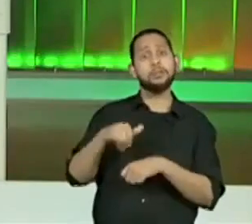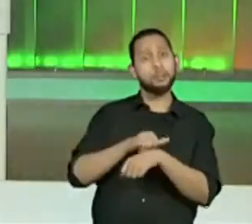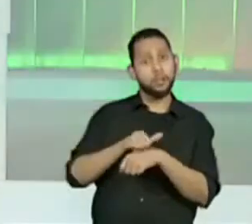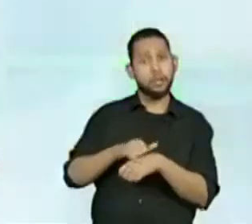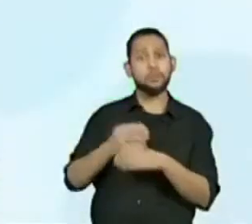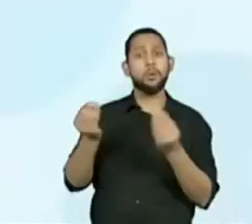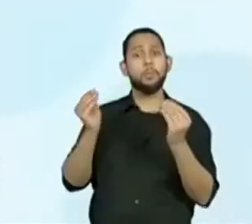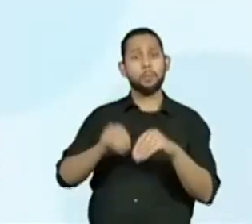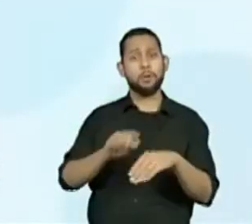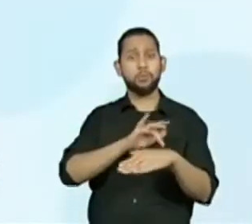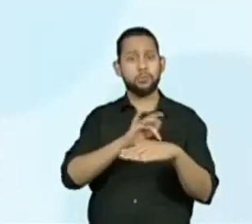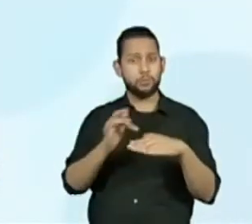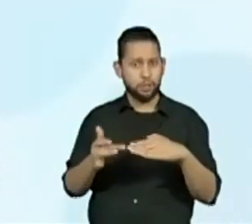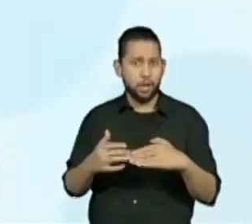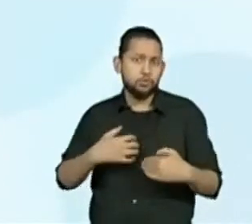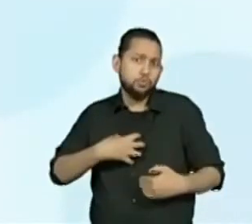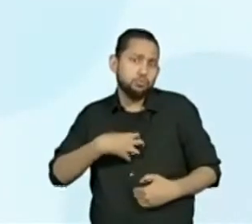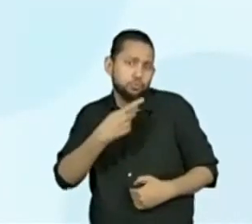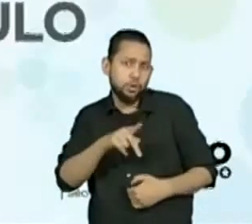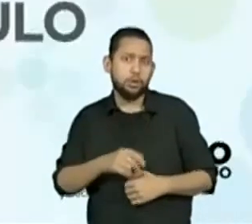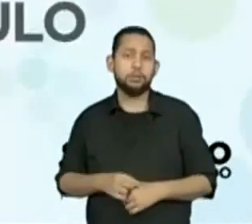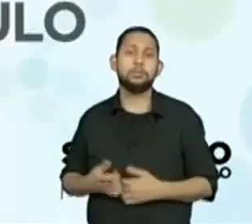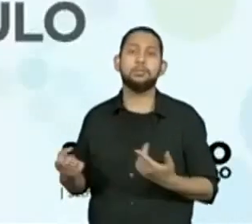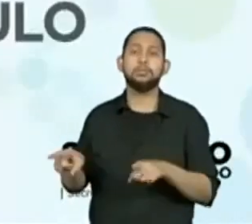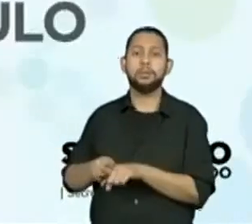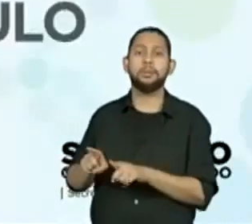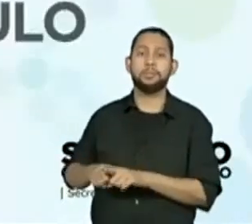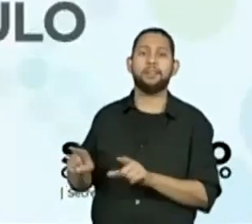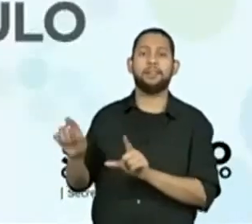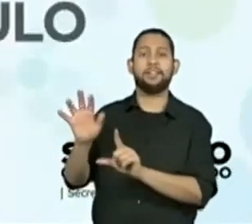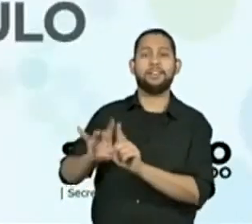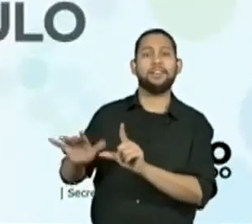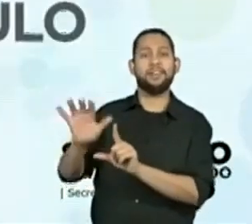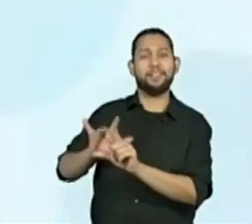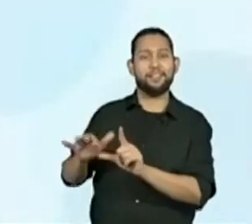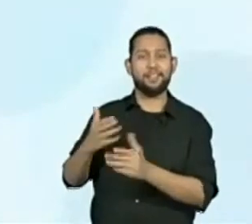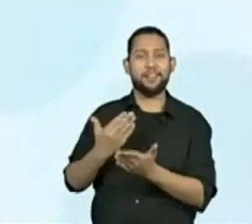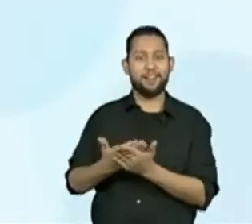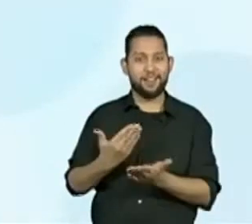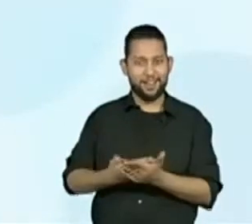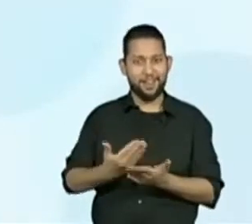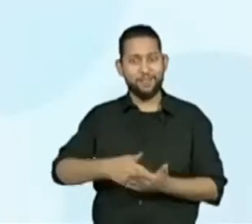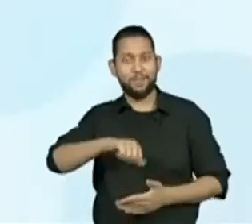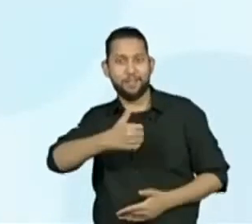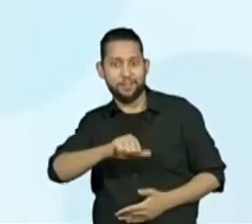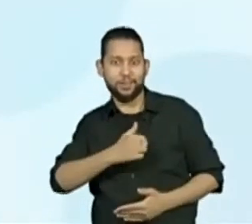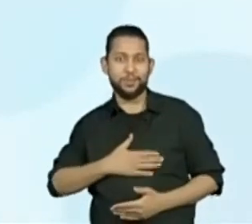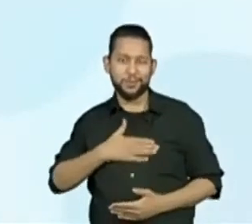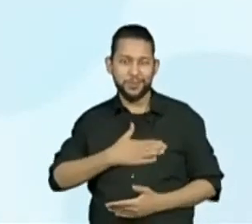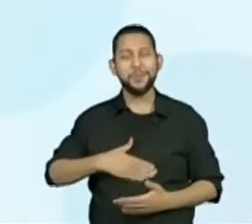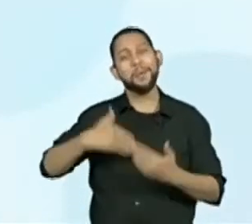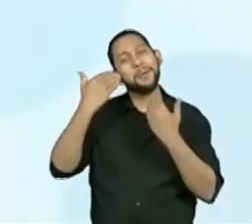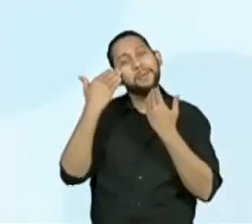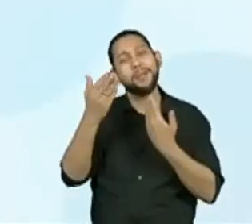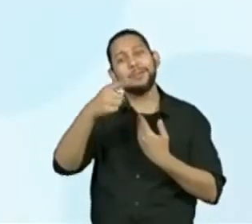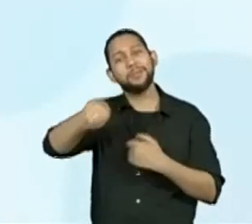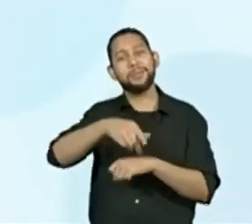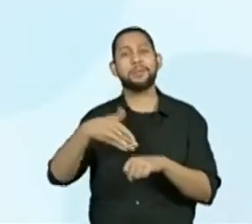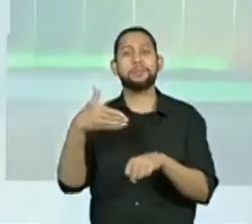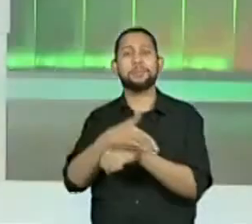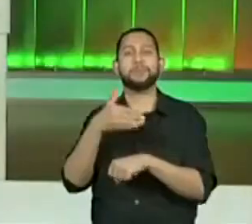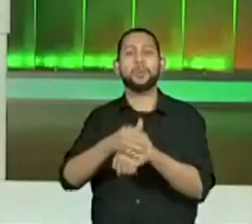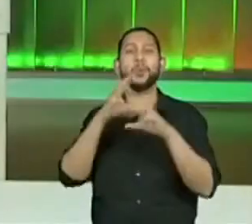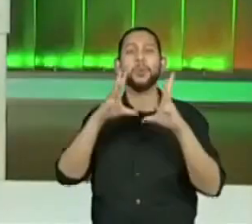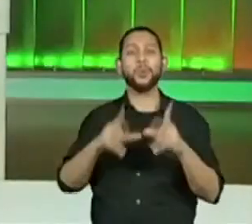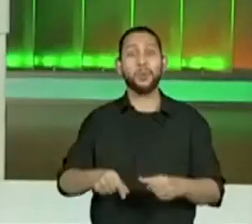estratégias lá tá rede social da professora avaliem essa aula muito obrigada pela participação